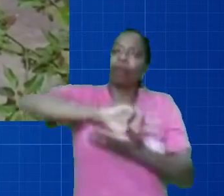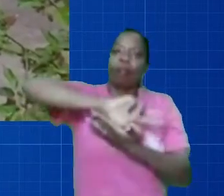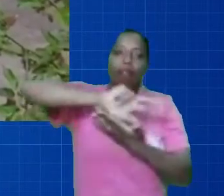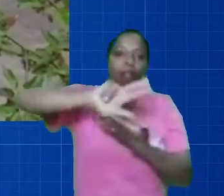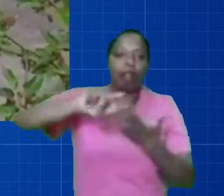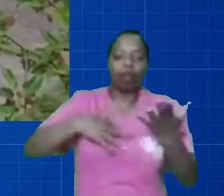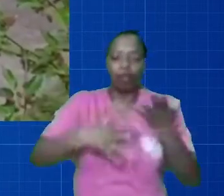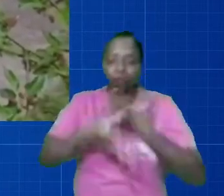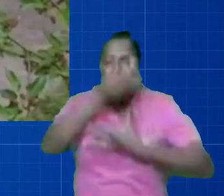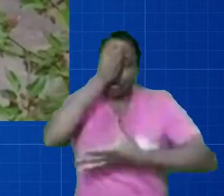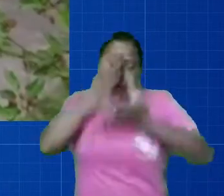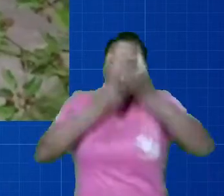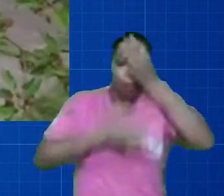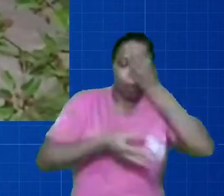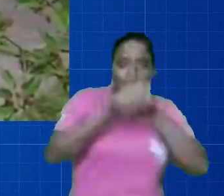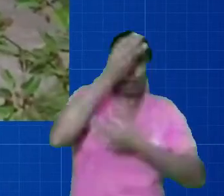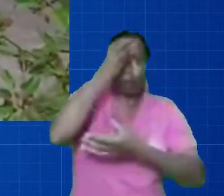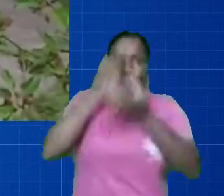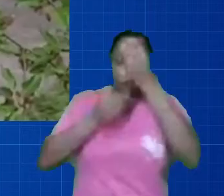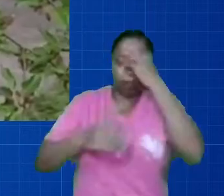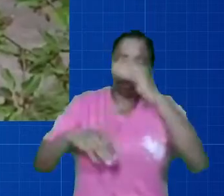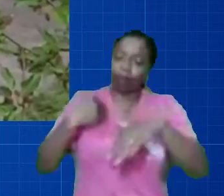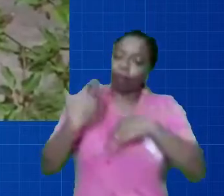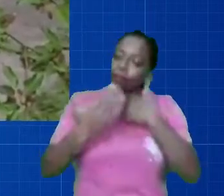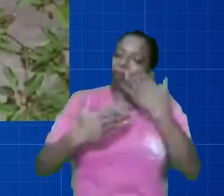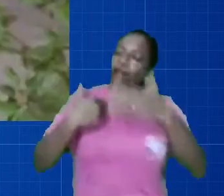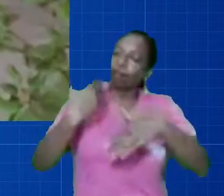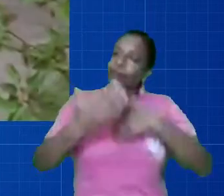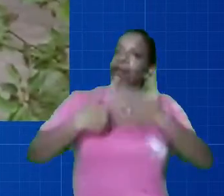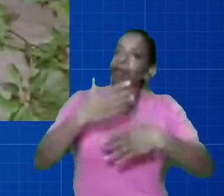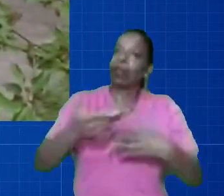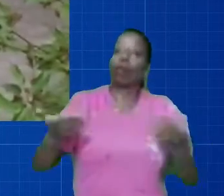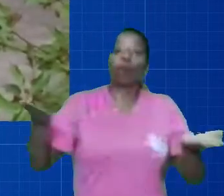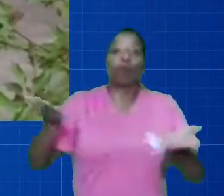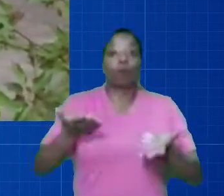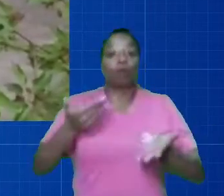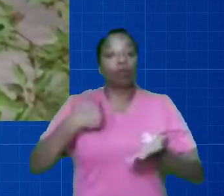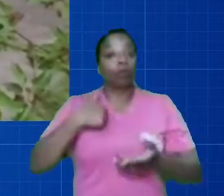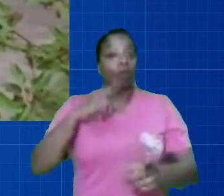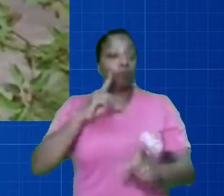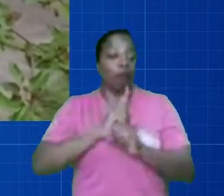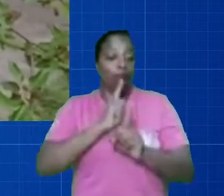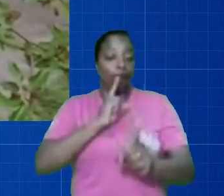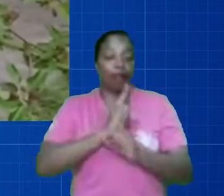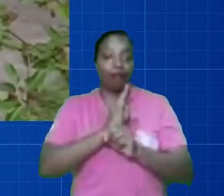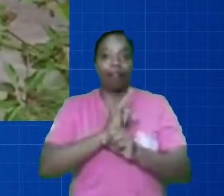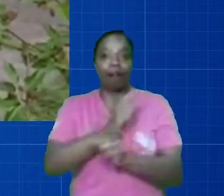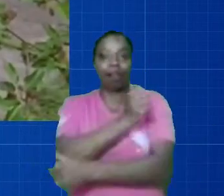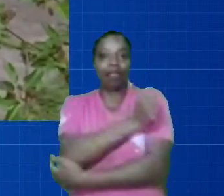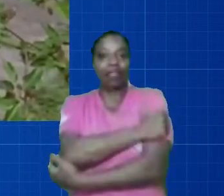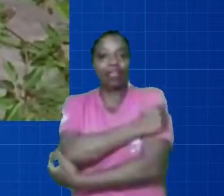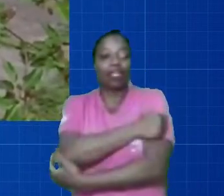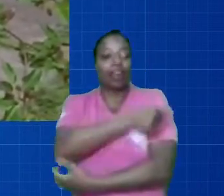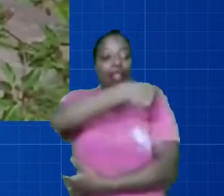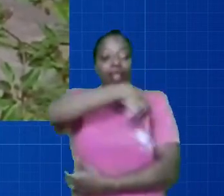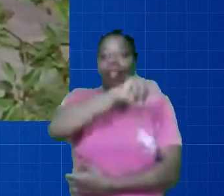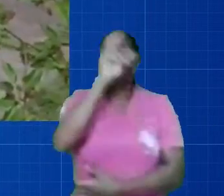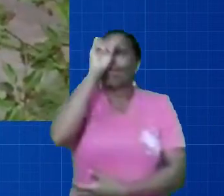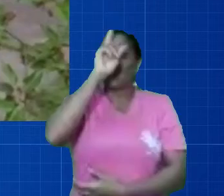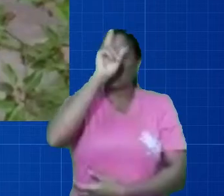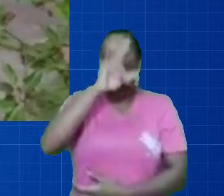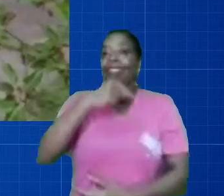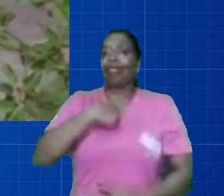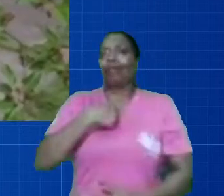E hoje eu encontro, às vezes, né, os alunos que eles é que lembram da gente, porque o período é tão pequeno, mas eles não